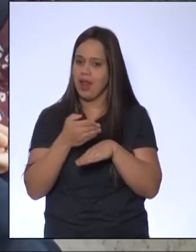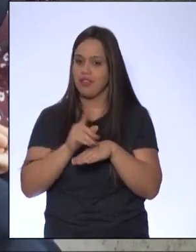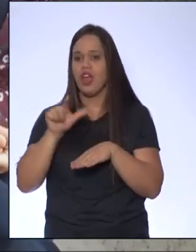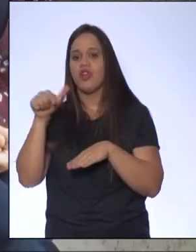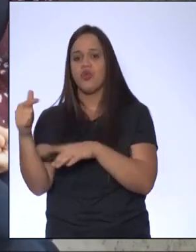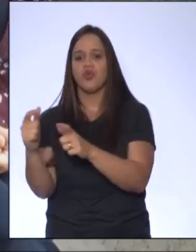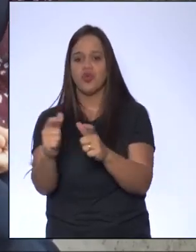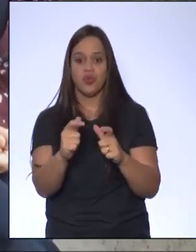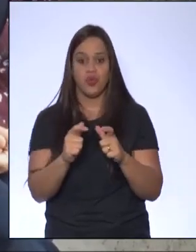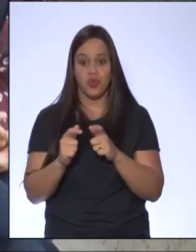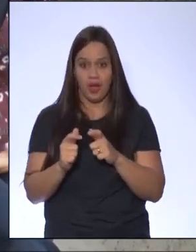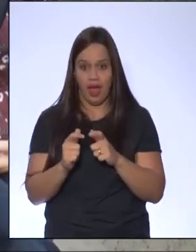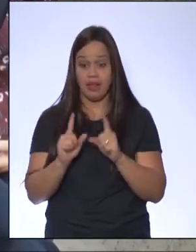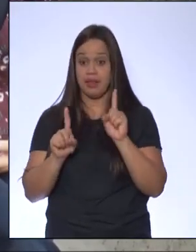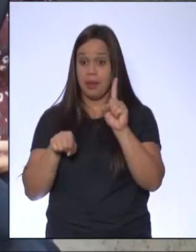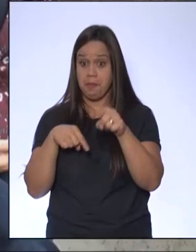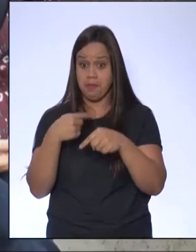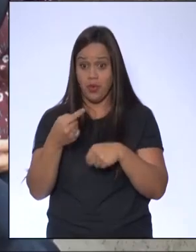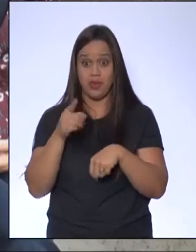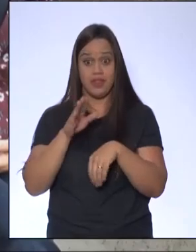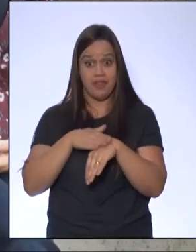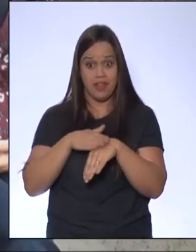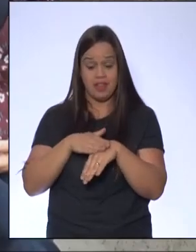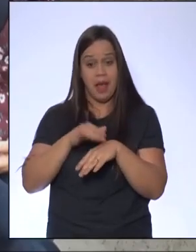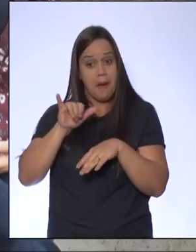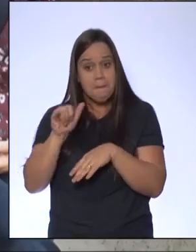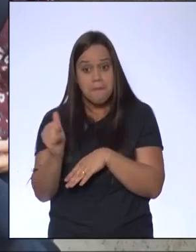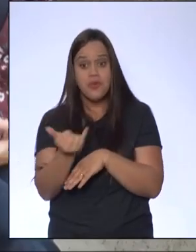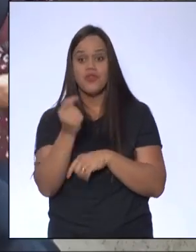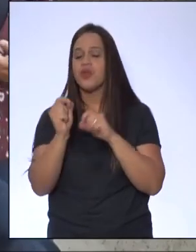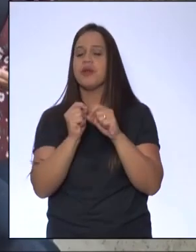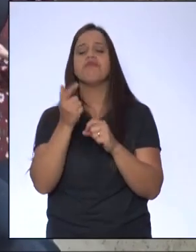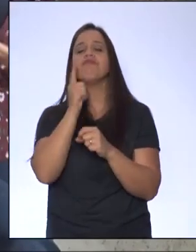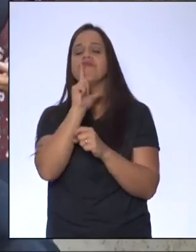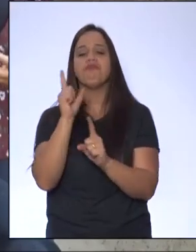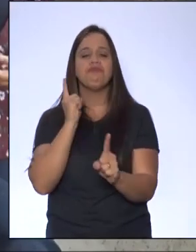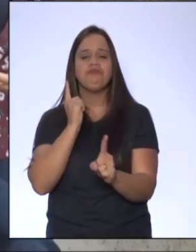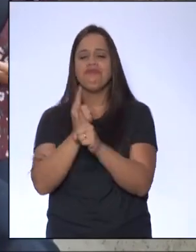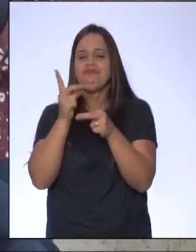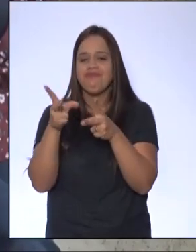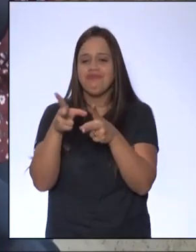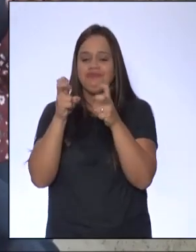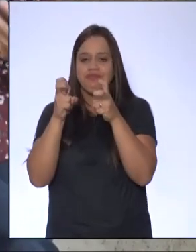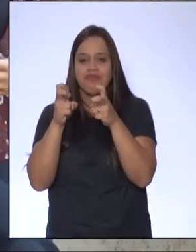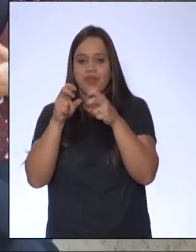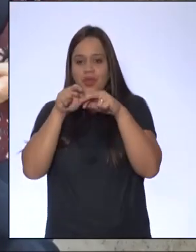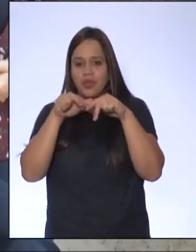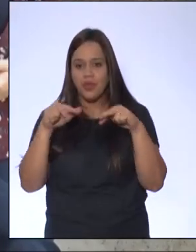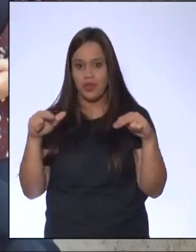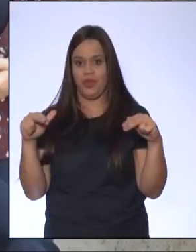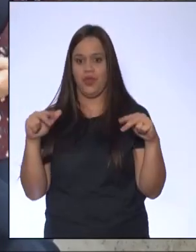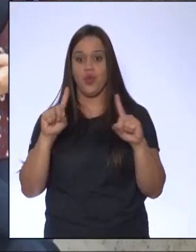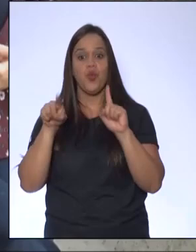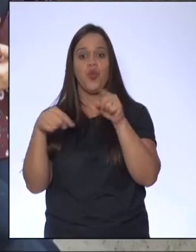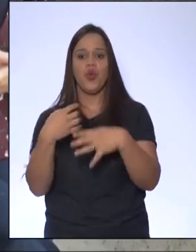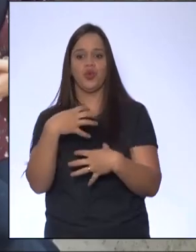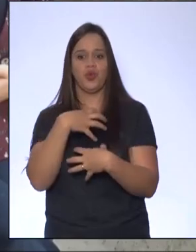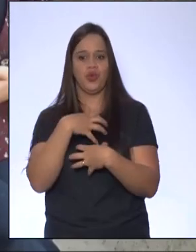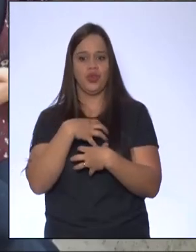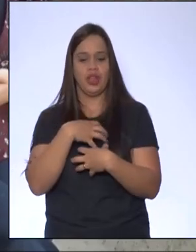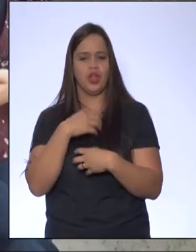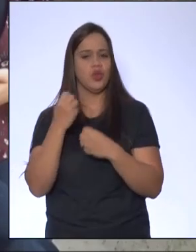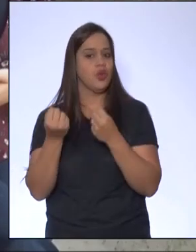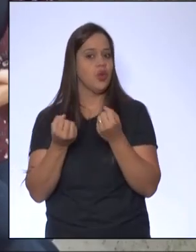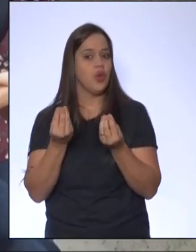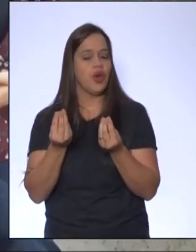lugares. Quando fizer isso, aproveite para também identificar outros elementos com os seus outros sentidos. Quais